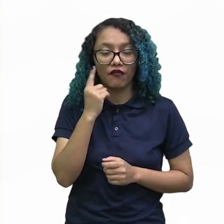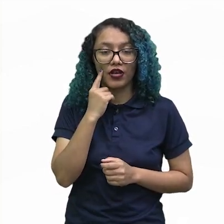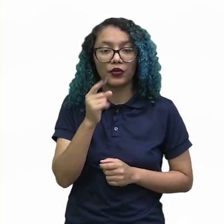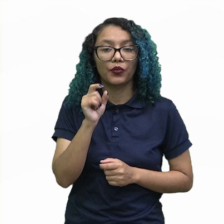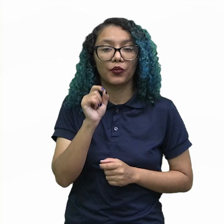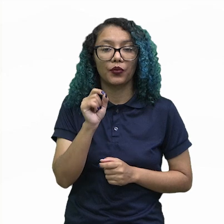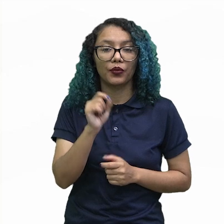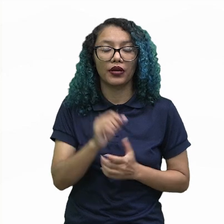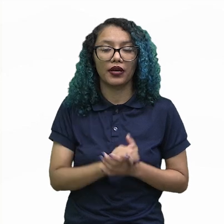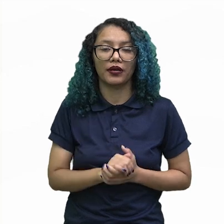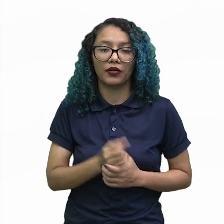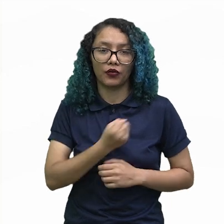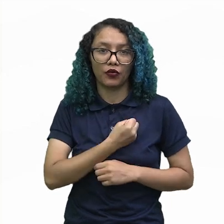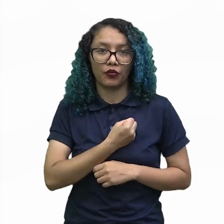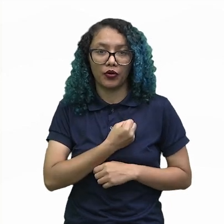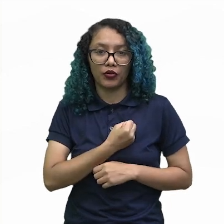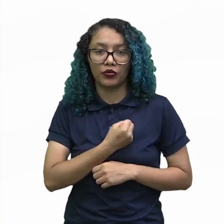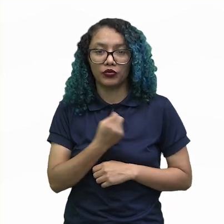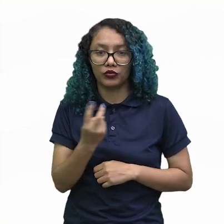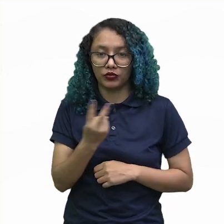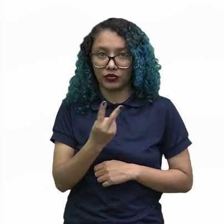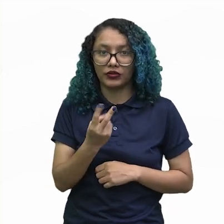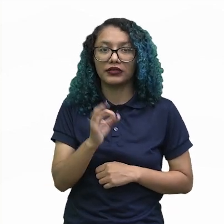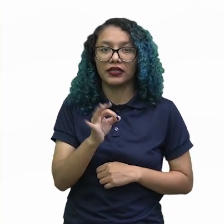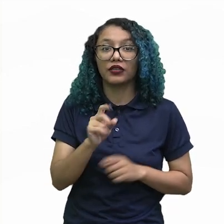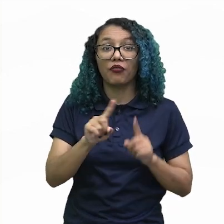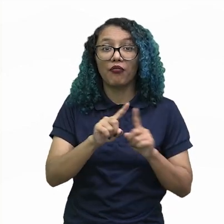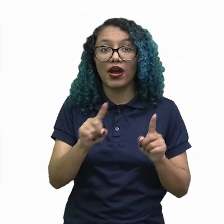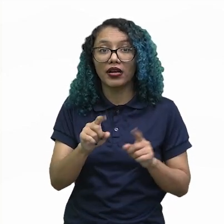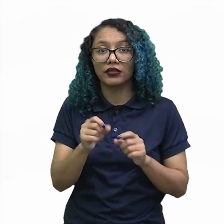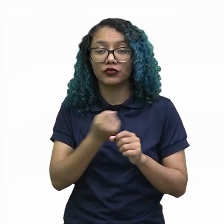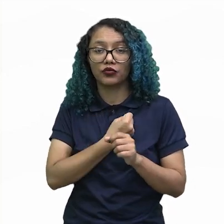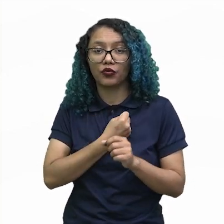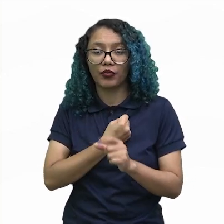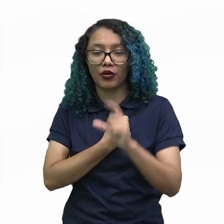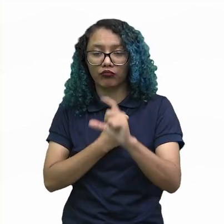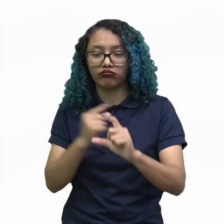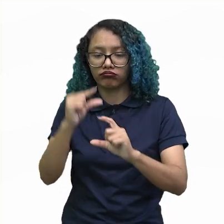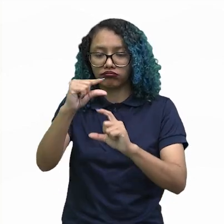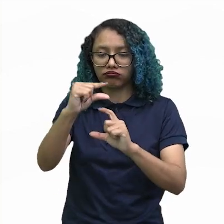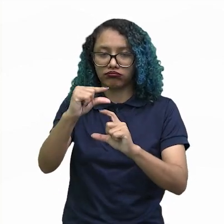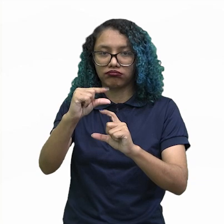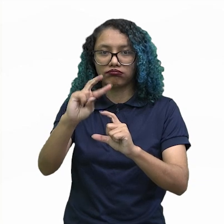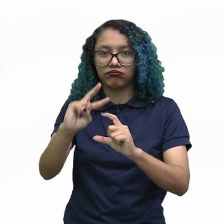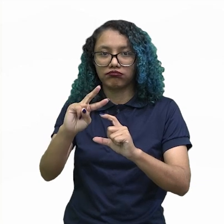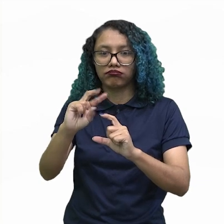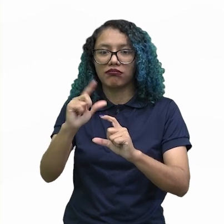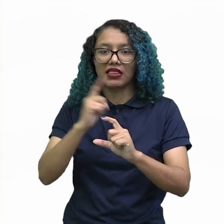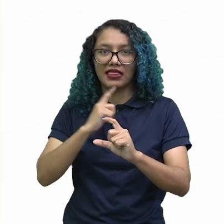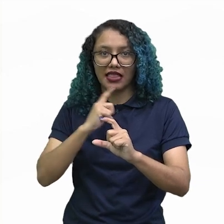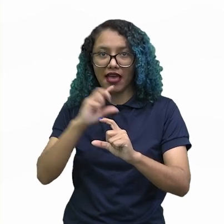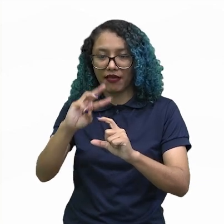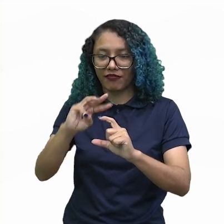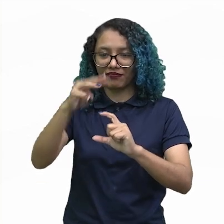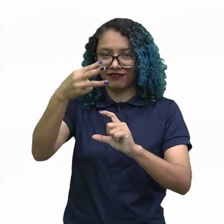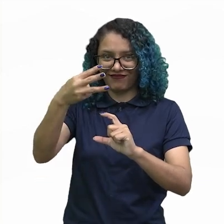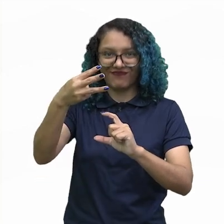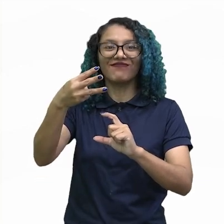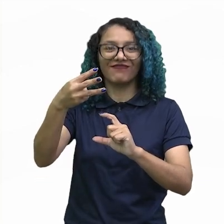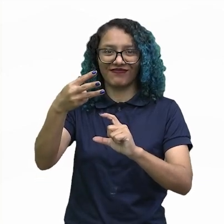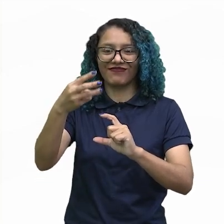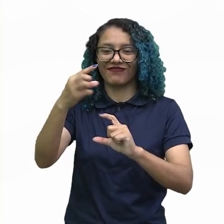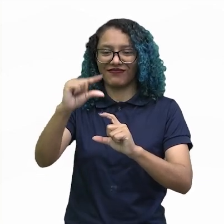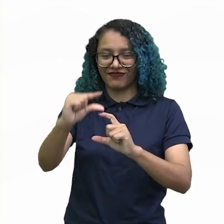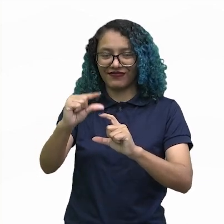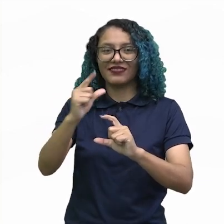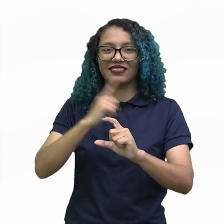que um desses fatores tem um expoente. Então, de acordo com a regra da matemática básica,